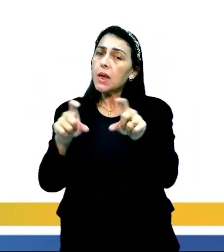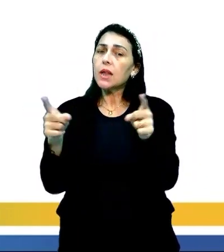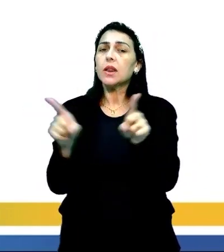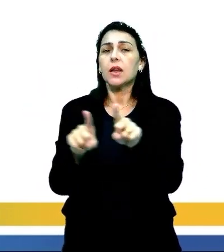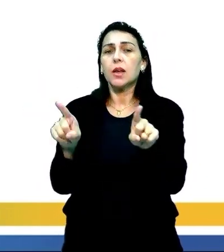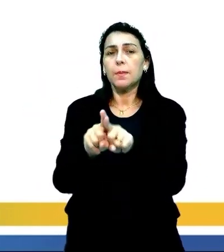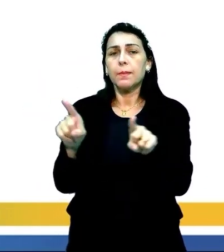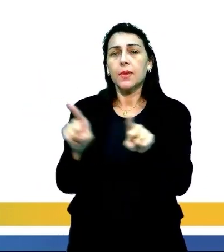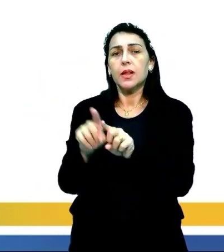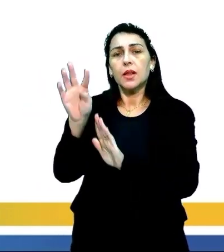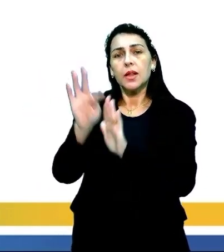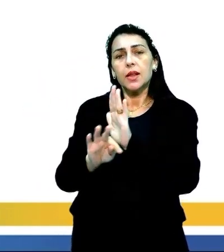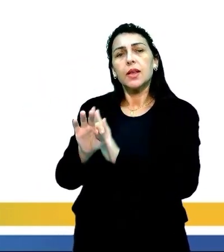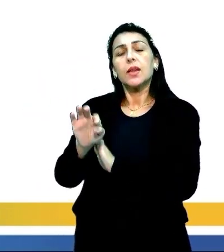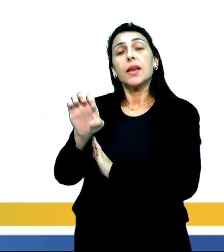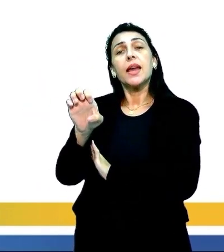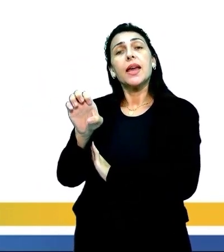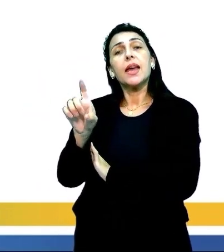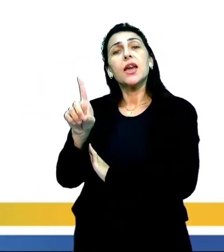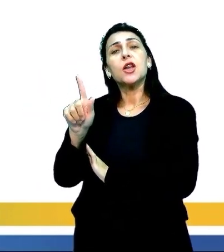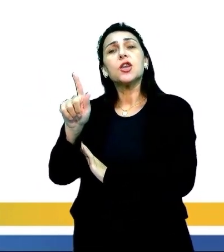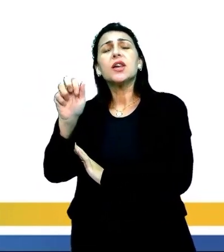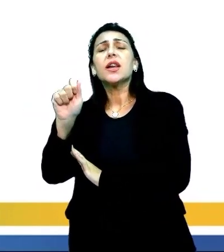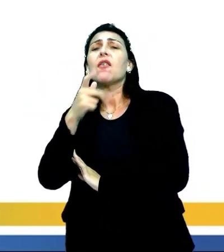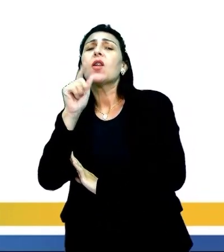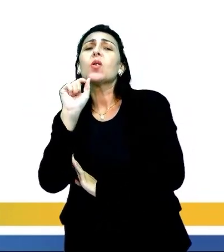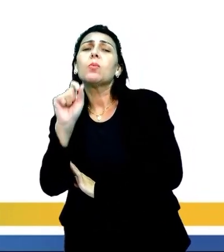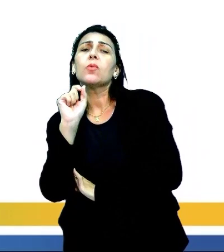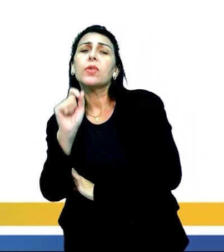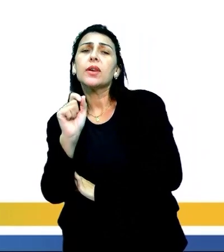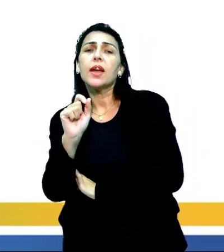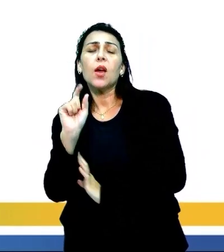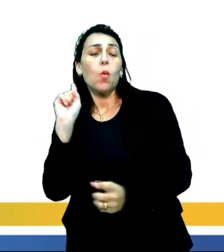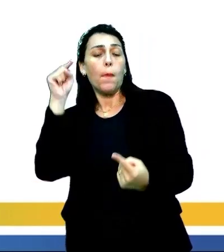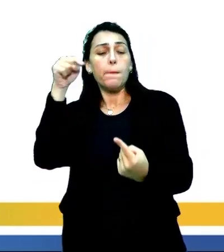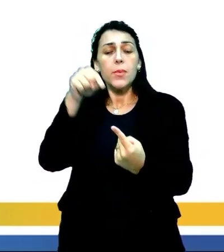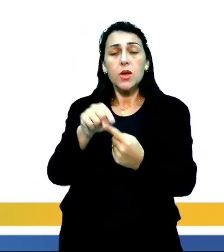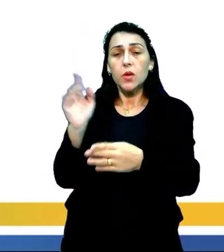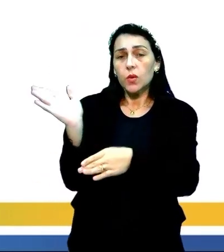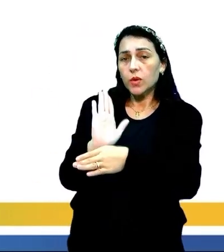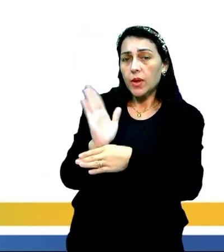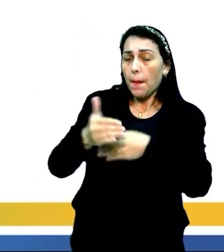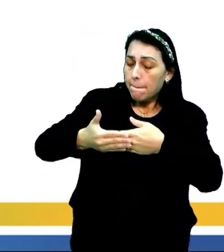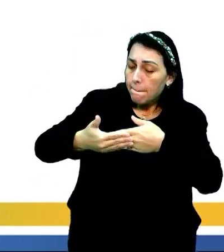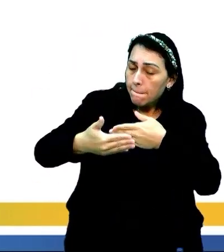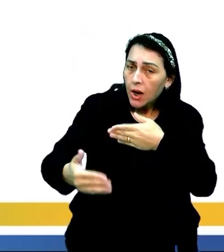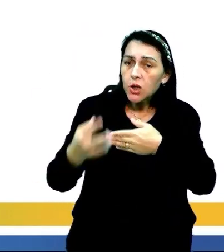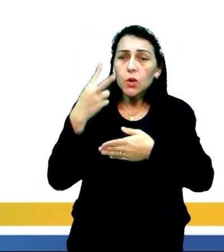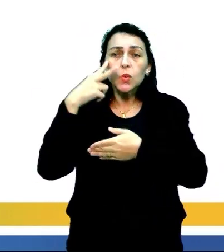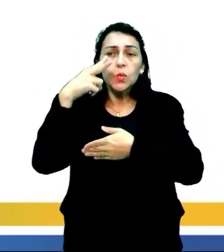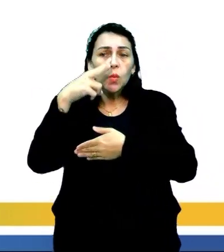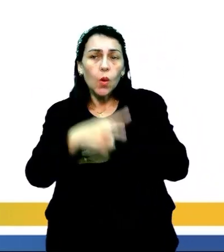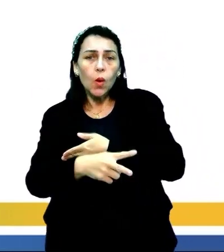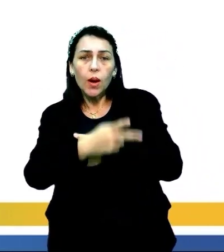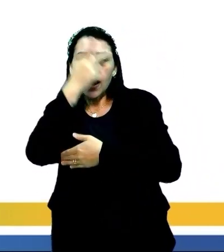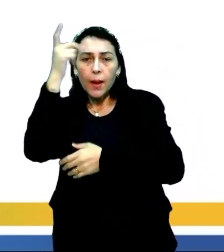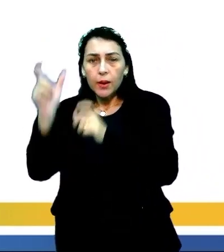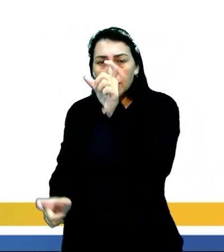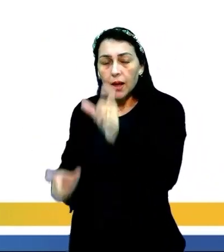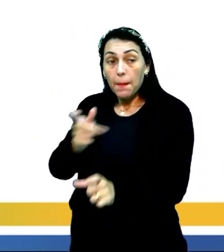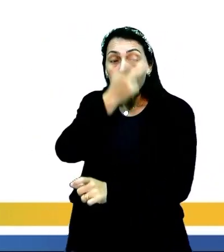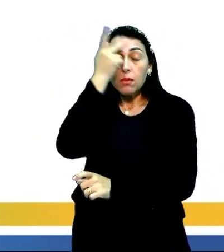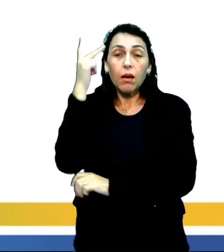pequeno. E aí o texto 2 fala sobre o quê, professora? A função do cinema a partir do olhar pessoal